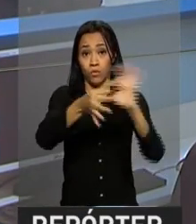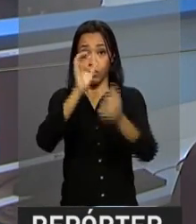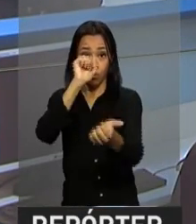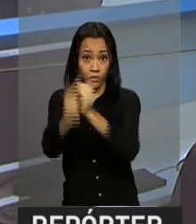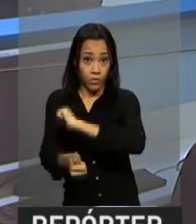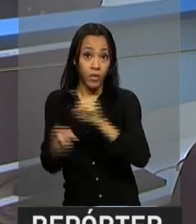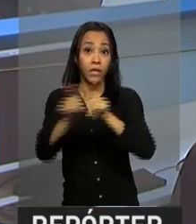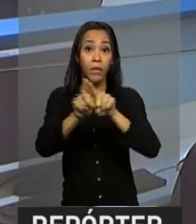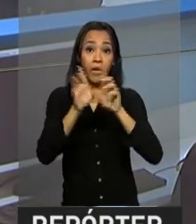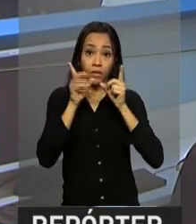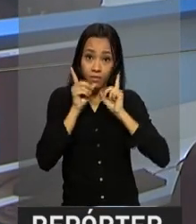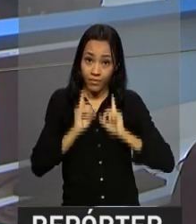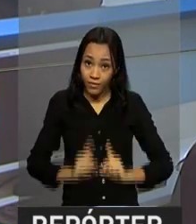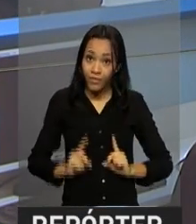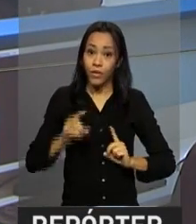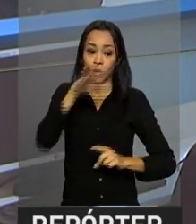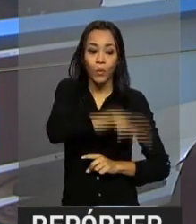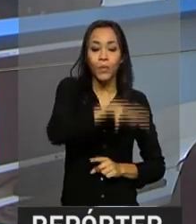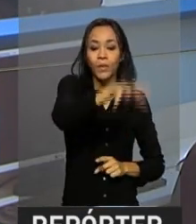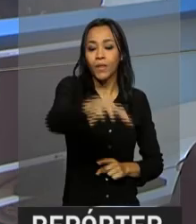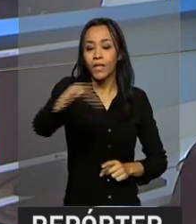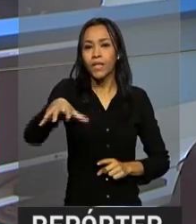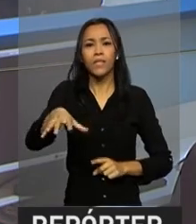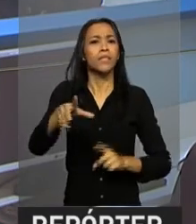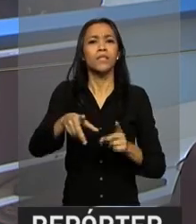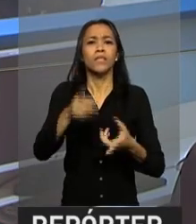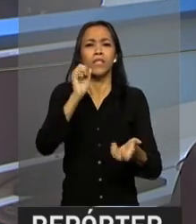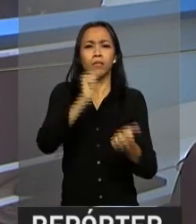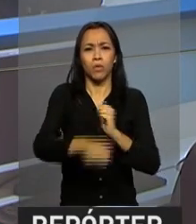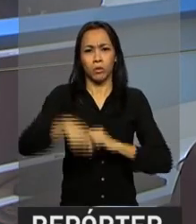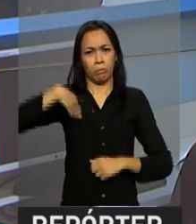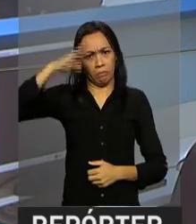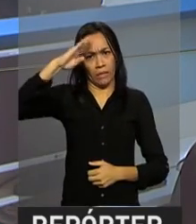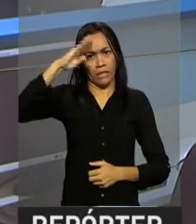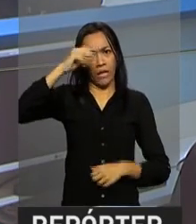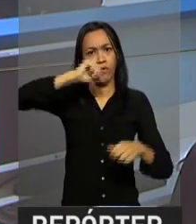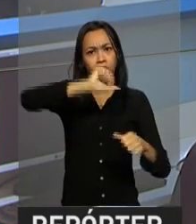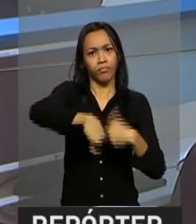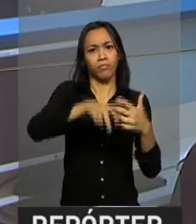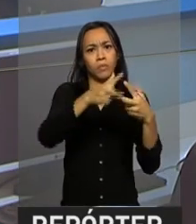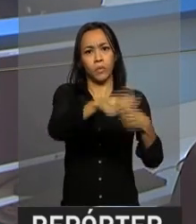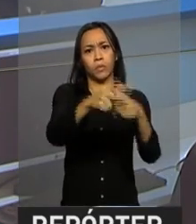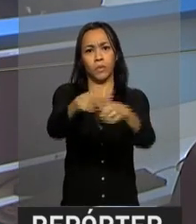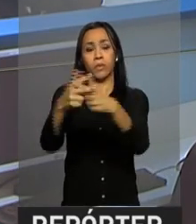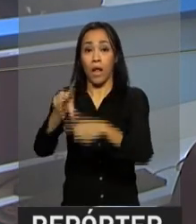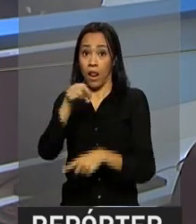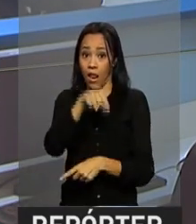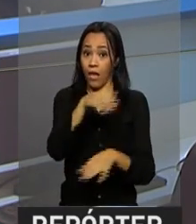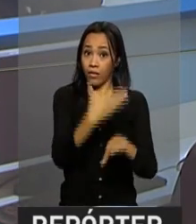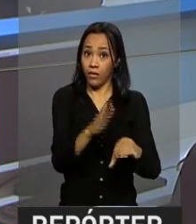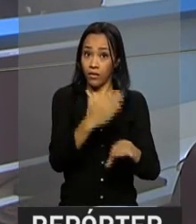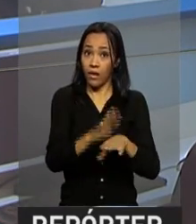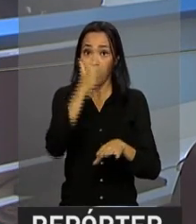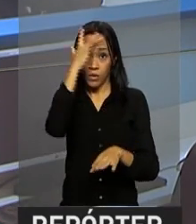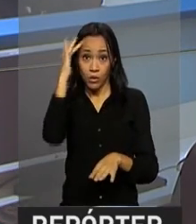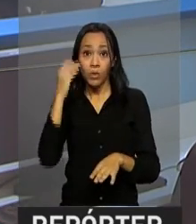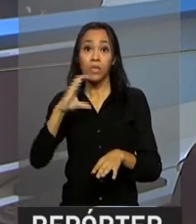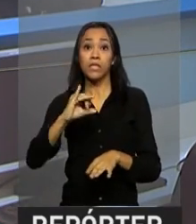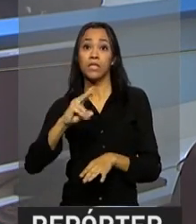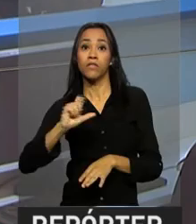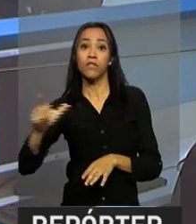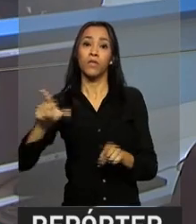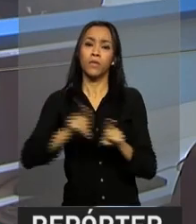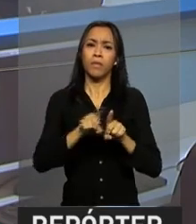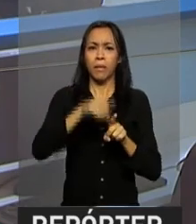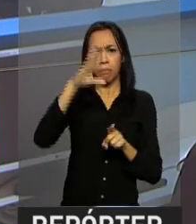Paralímpicos, as instalações esportivas militares passaram por reformas. Lá vão treinar atletas brasileiros civis e